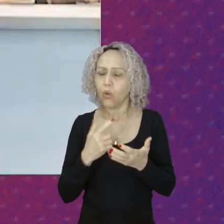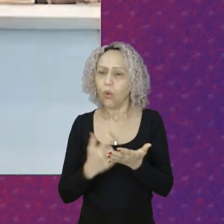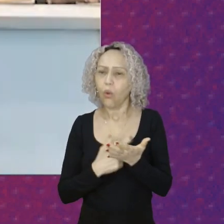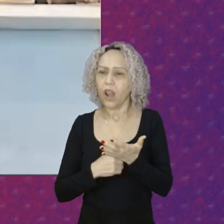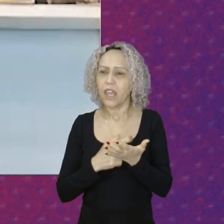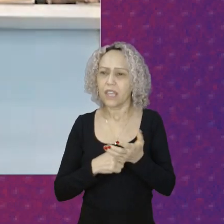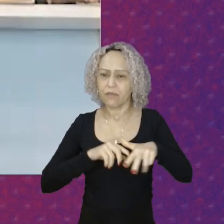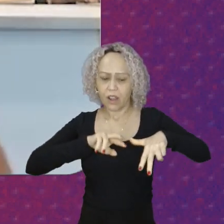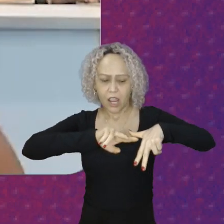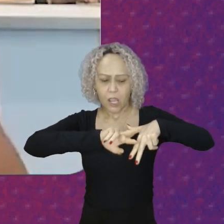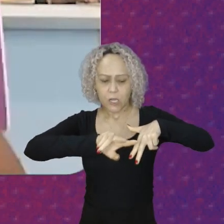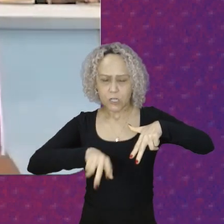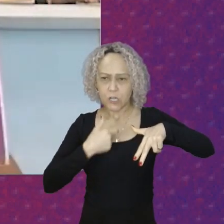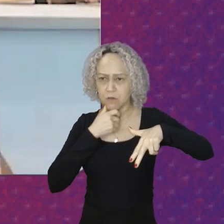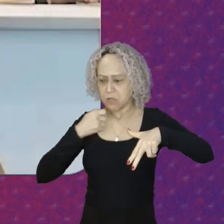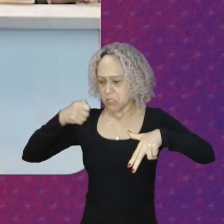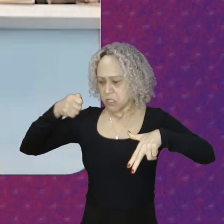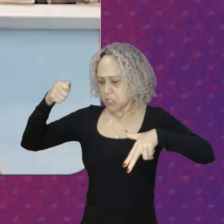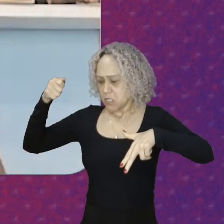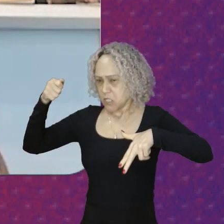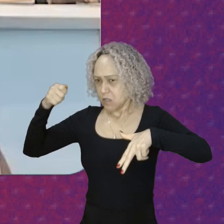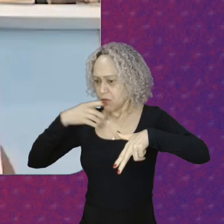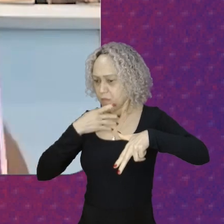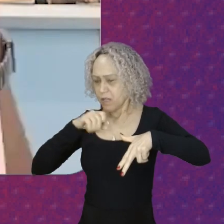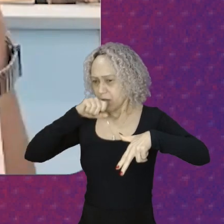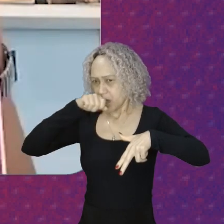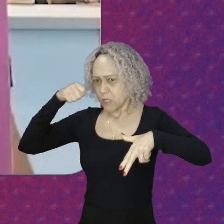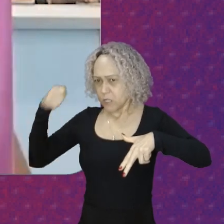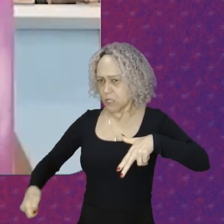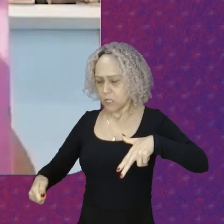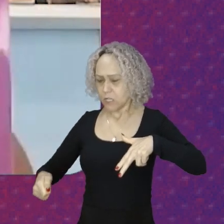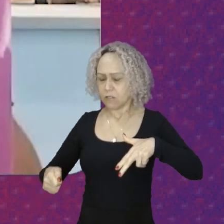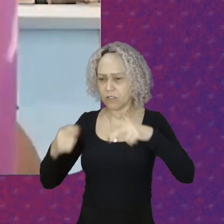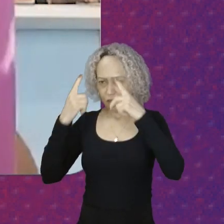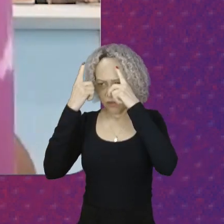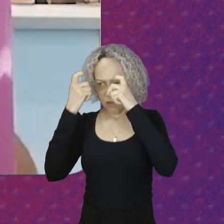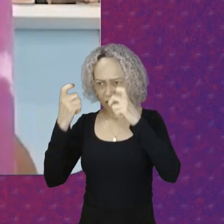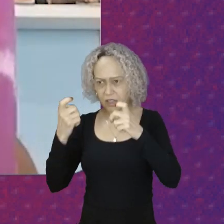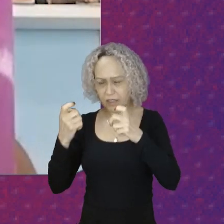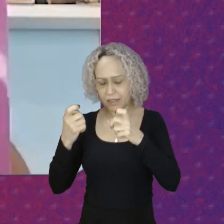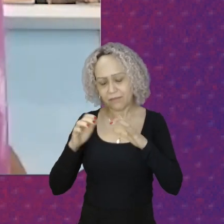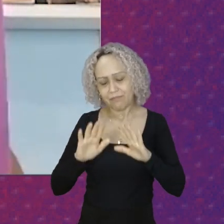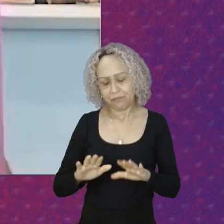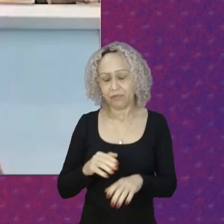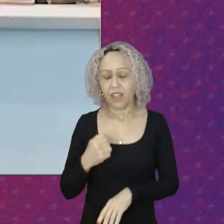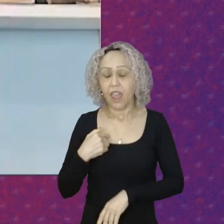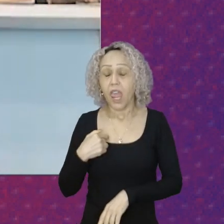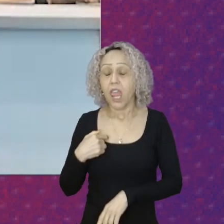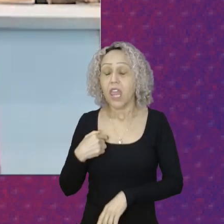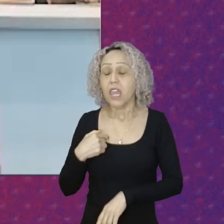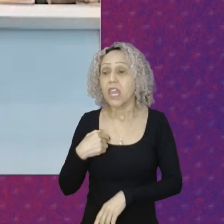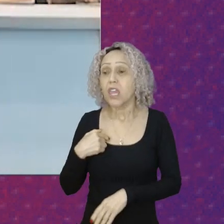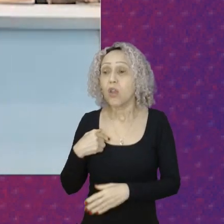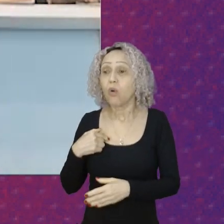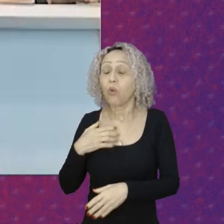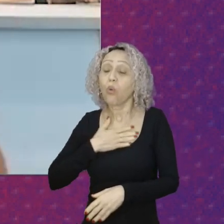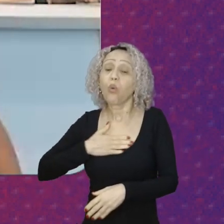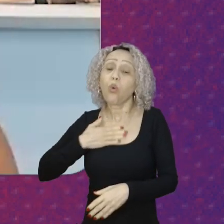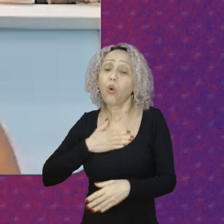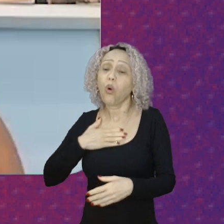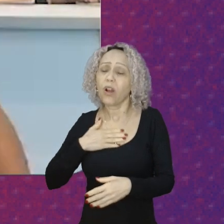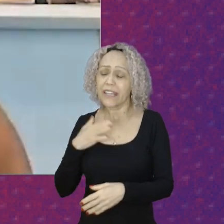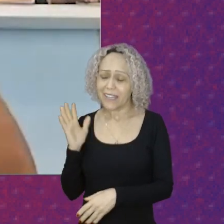e Violência, também é outro livro que eu recomendo. Eu sou mais antiguinha, gosto de livro de